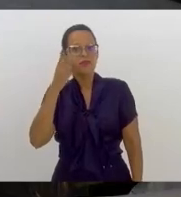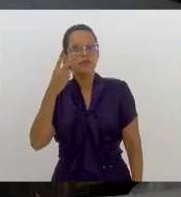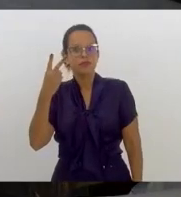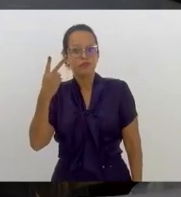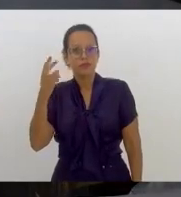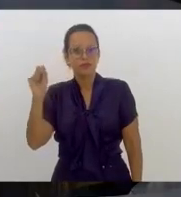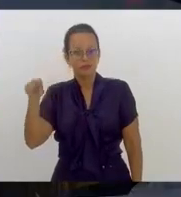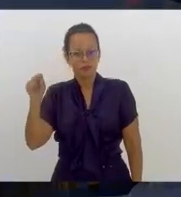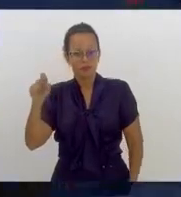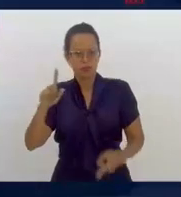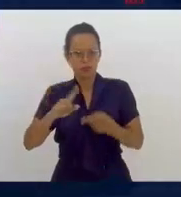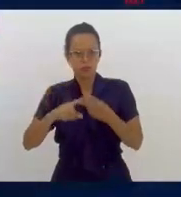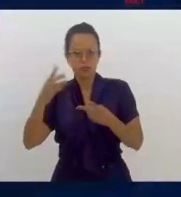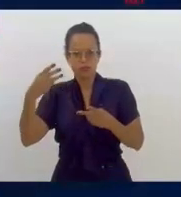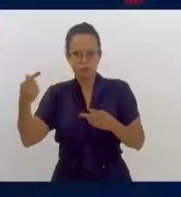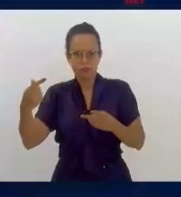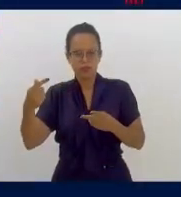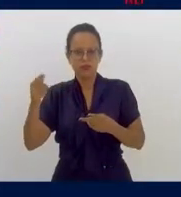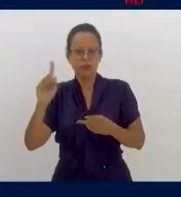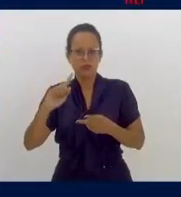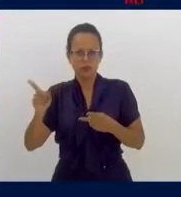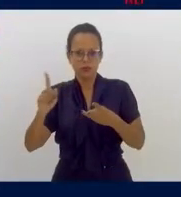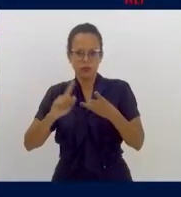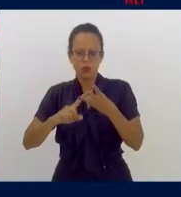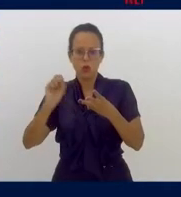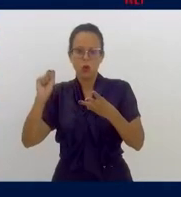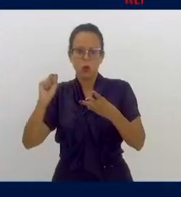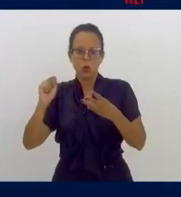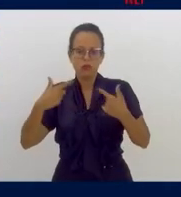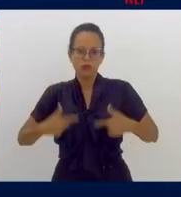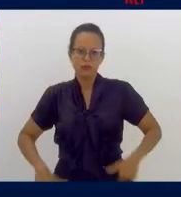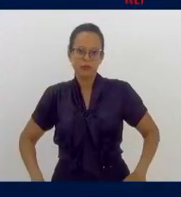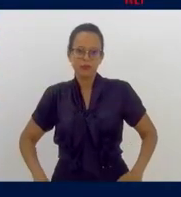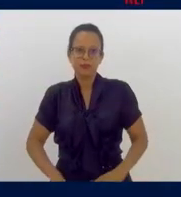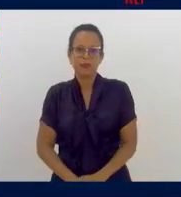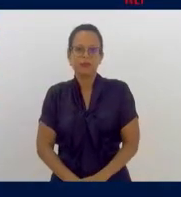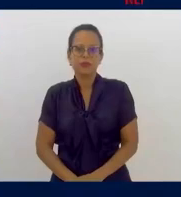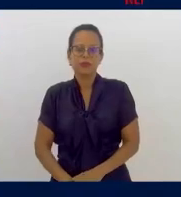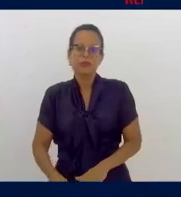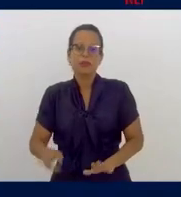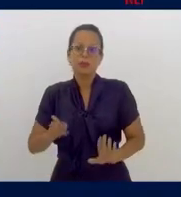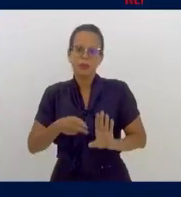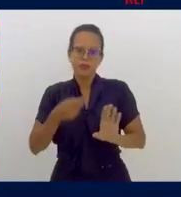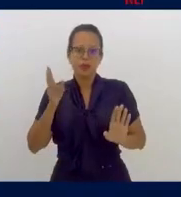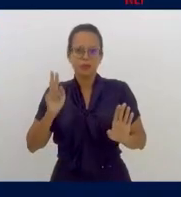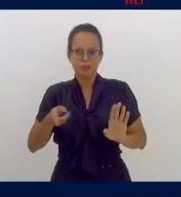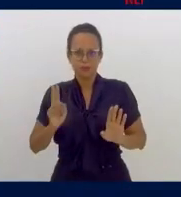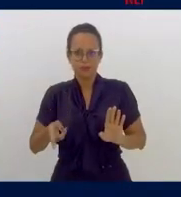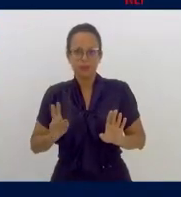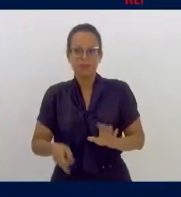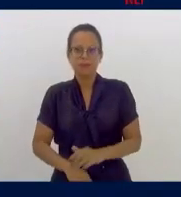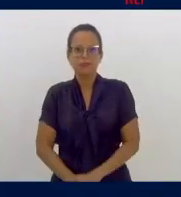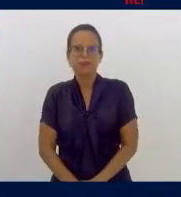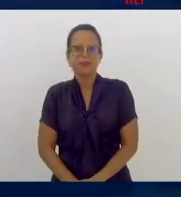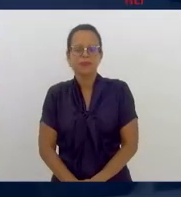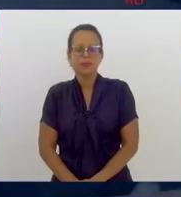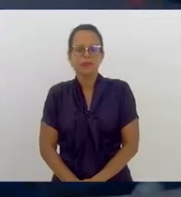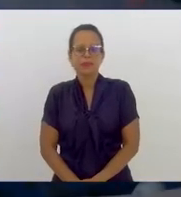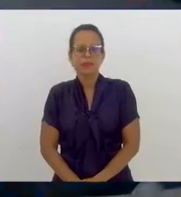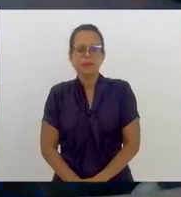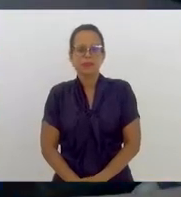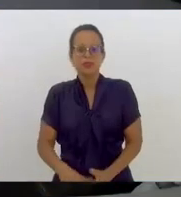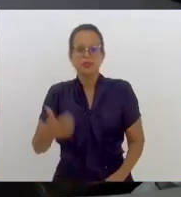sims, 37 nãos e 8 abstenções. O veto foi mantido. Vamos ao décimo da